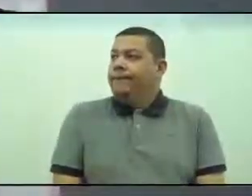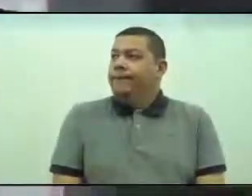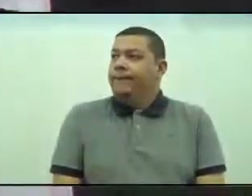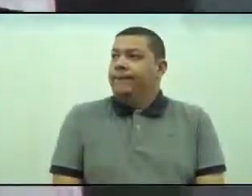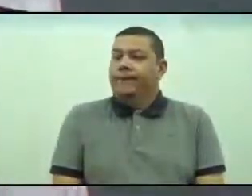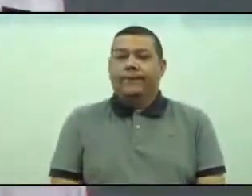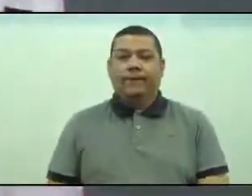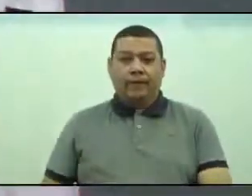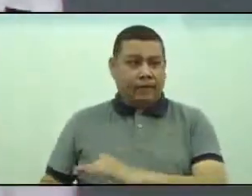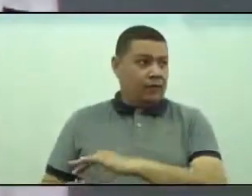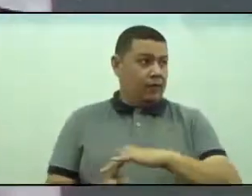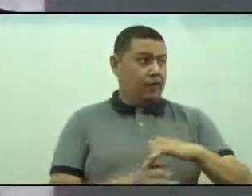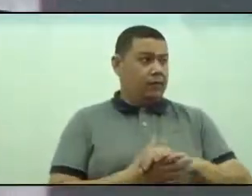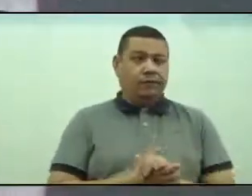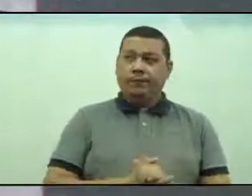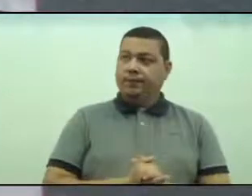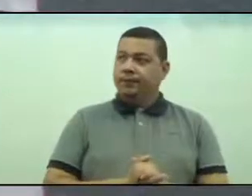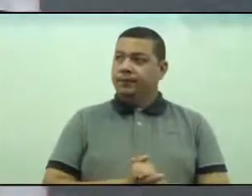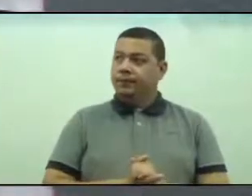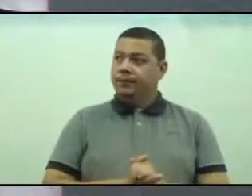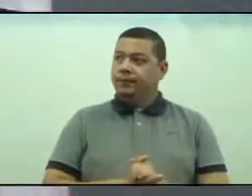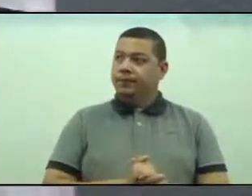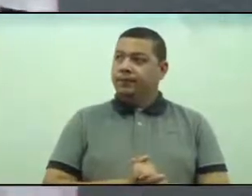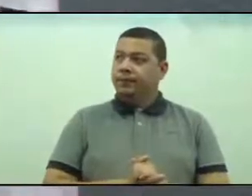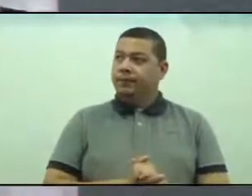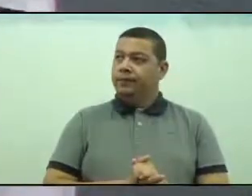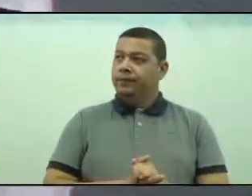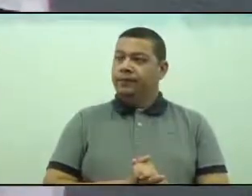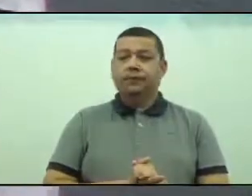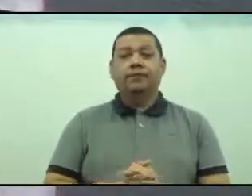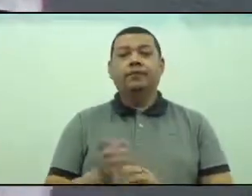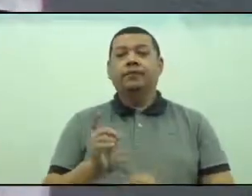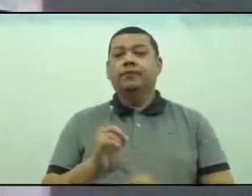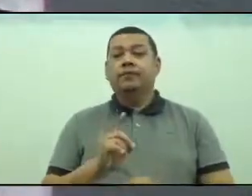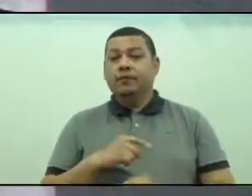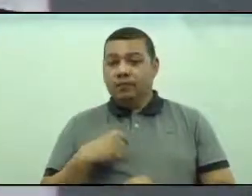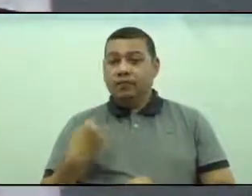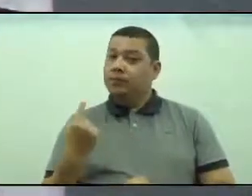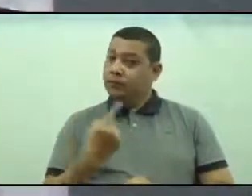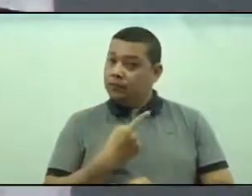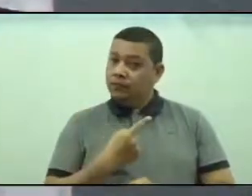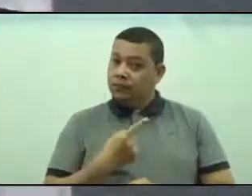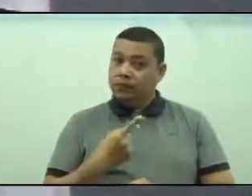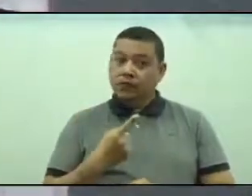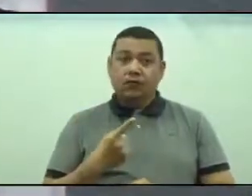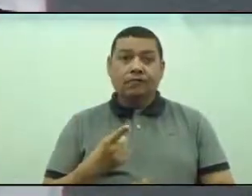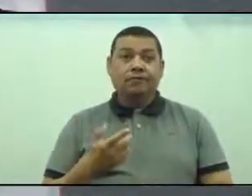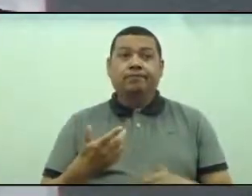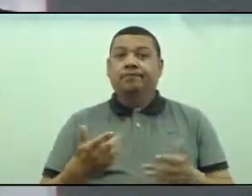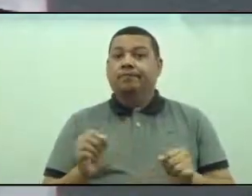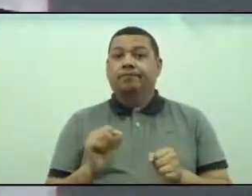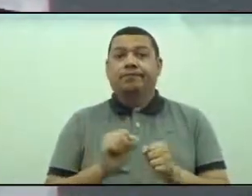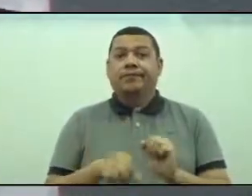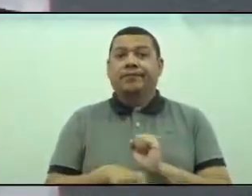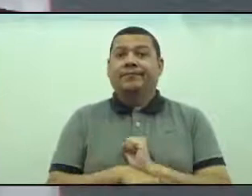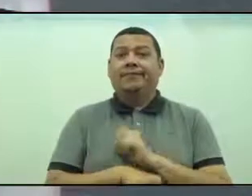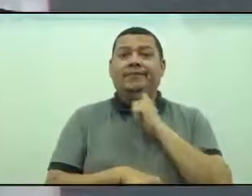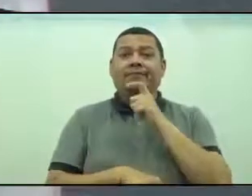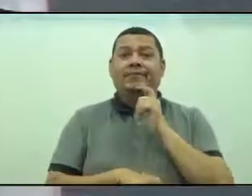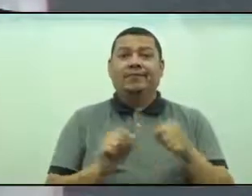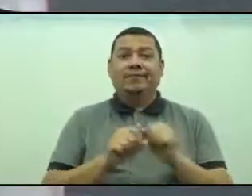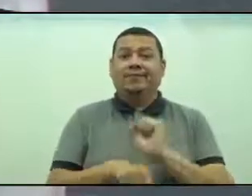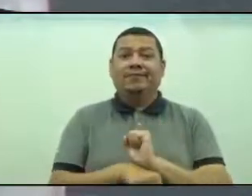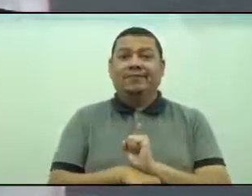Você foi perfeito, vereador Capiche. Nós, então, ficamos com pés e mãos atadas, e quando nós recebemos uma